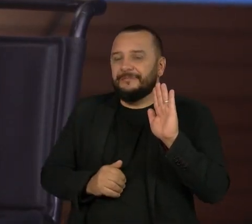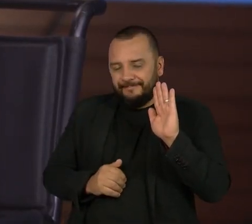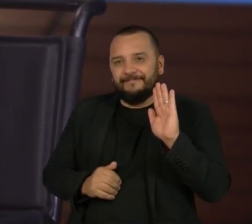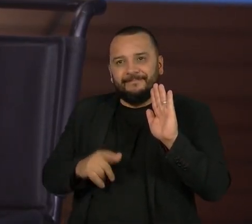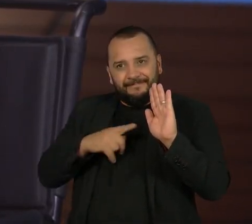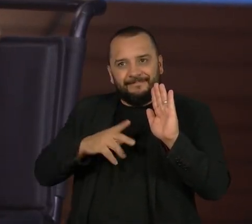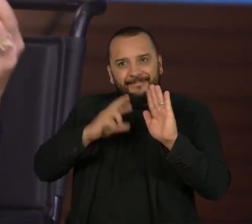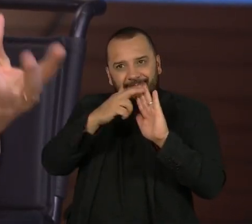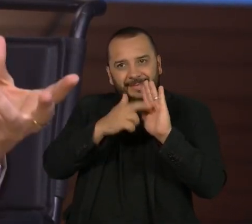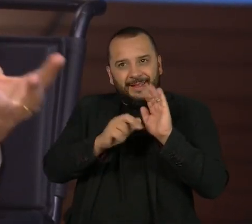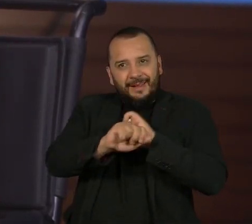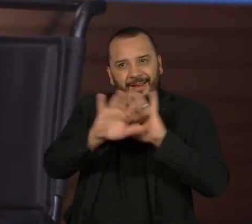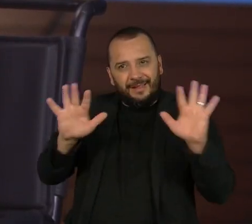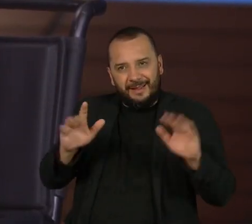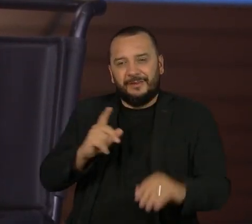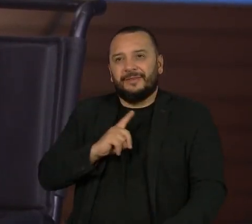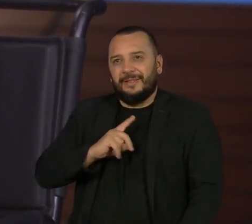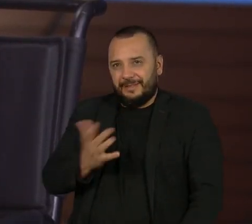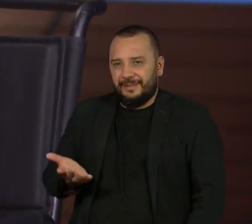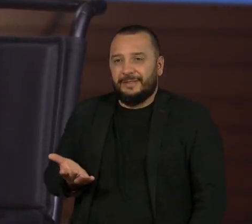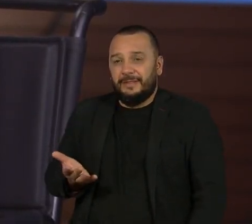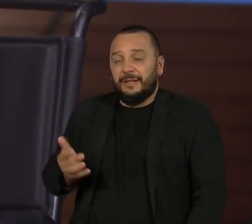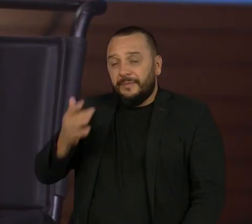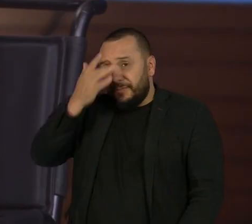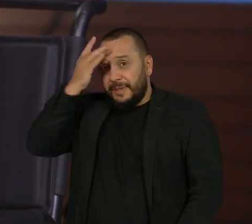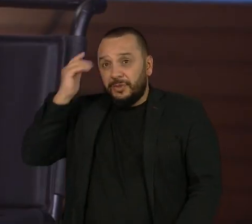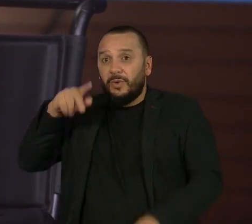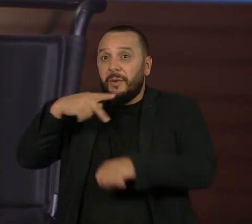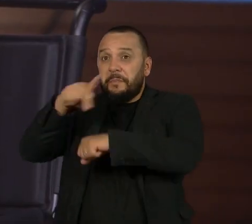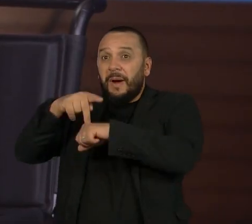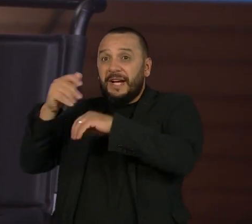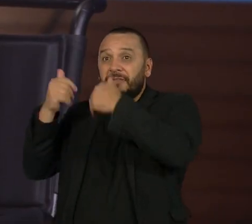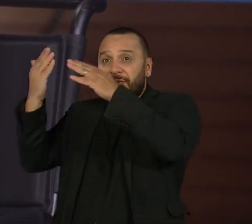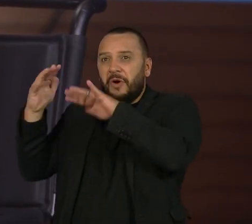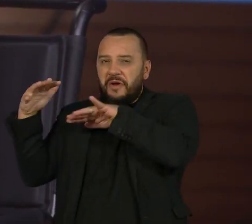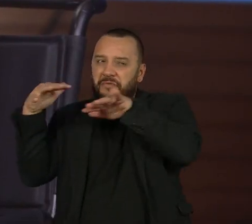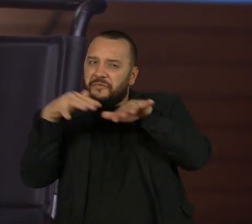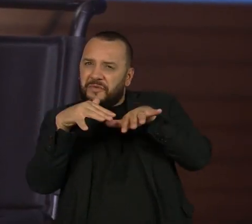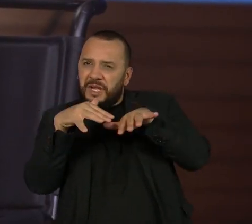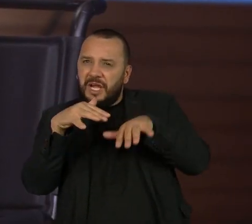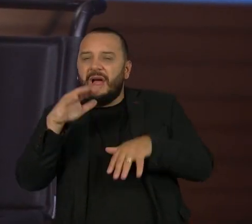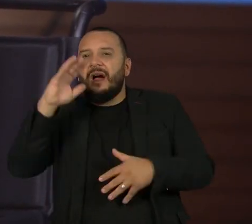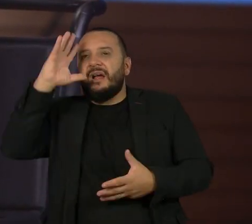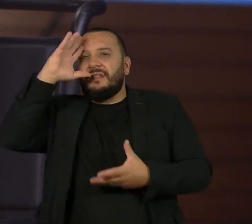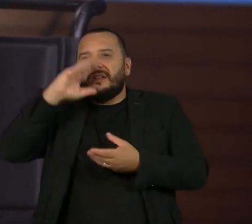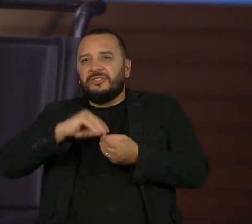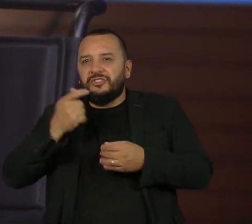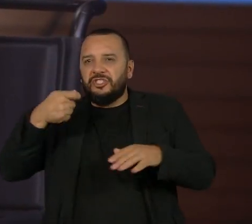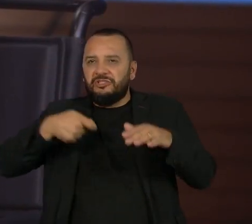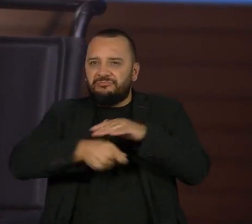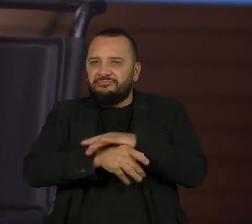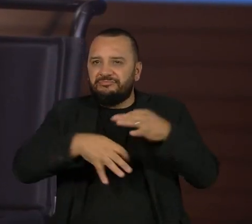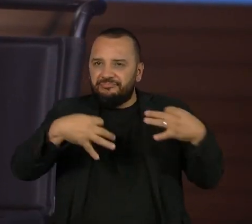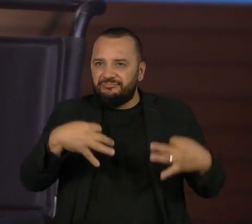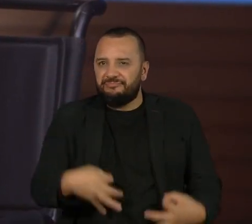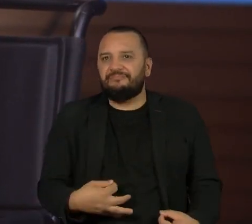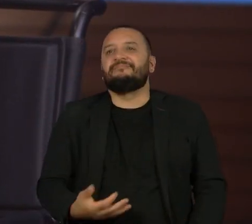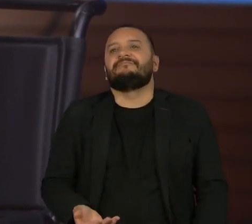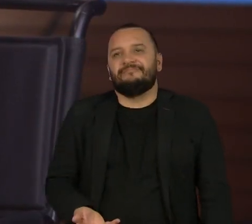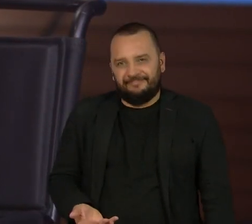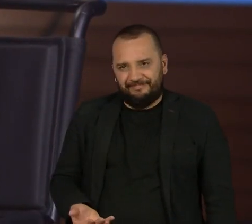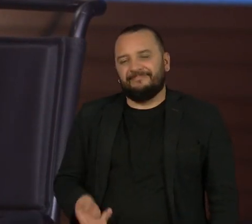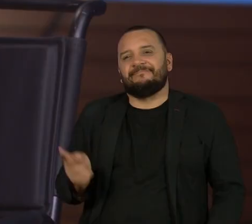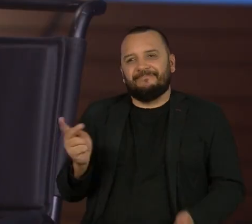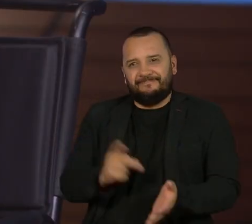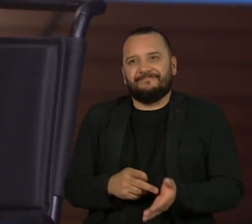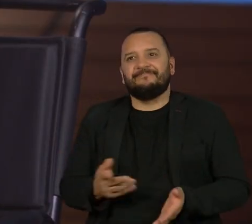feito, essa lição de casa bem feita, para que o investidor lá fora entenda que o dinheiro dele vai ser bem gerido e vai ser colocado onde, de